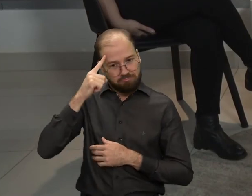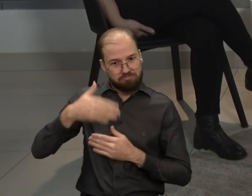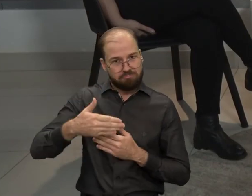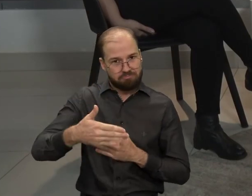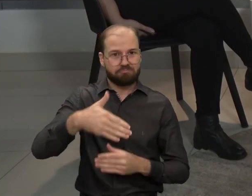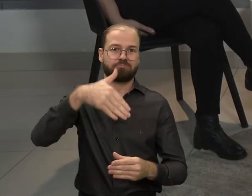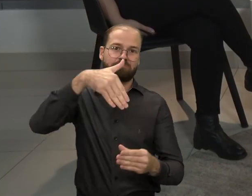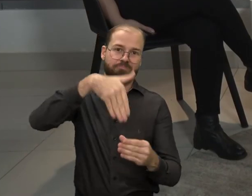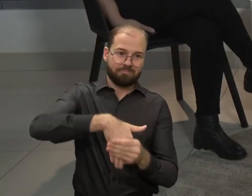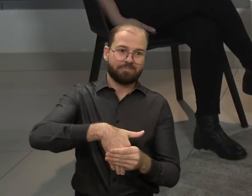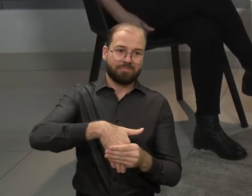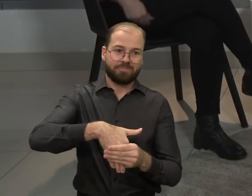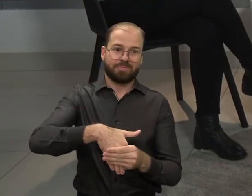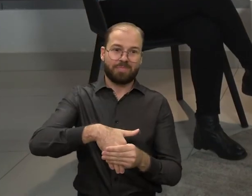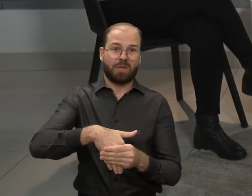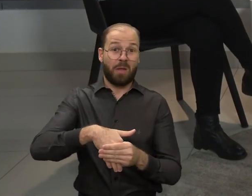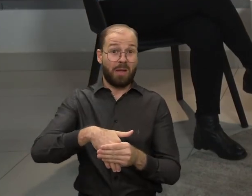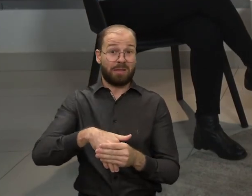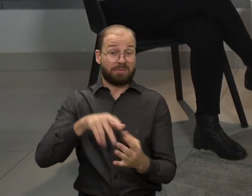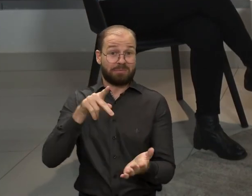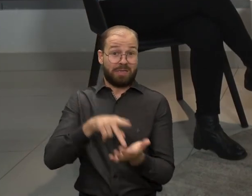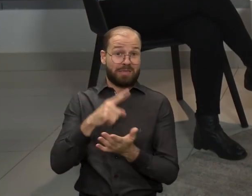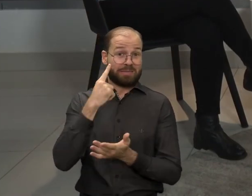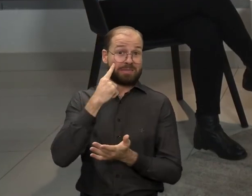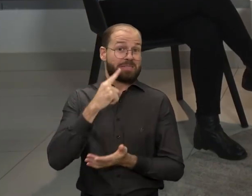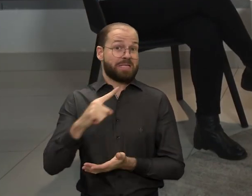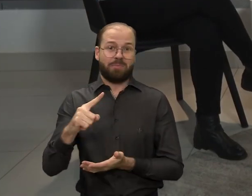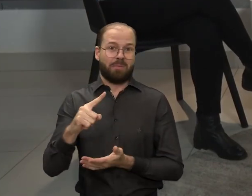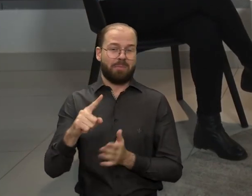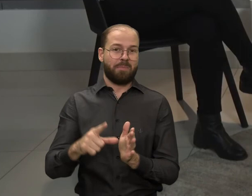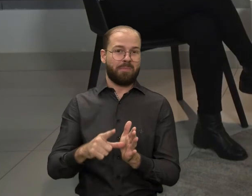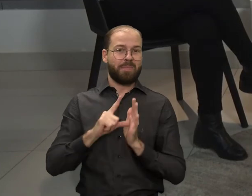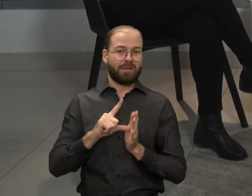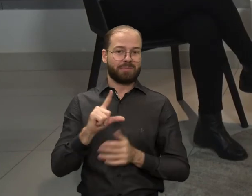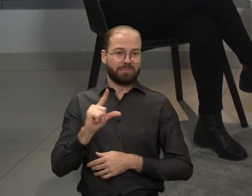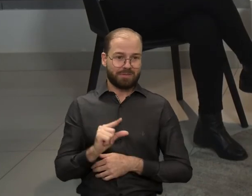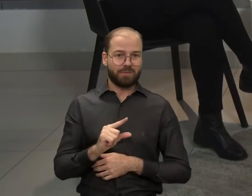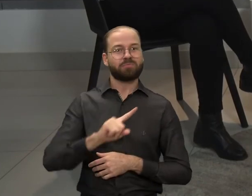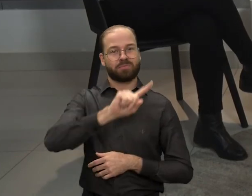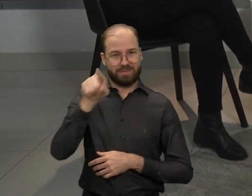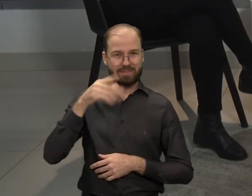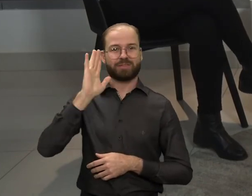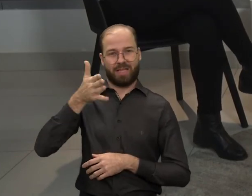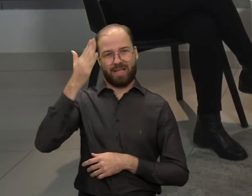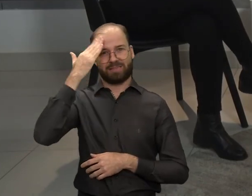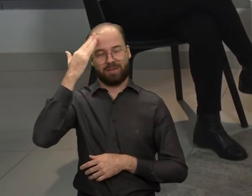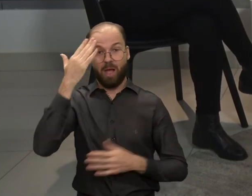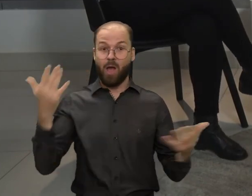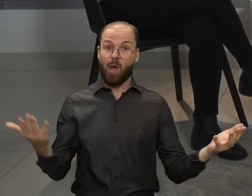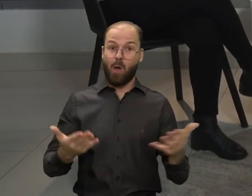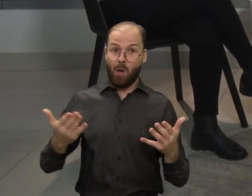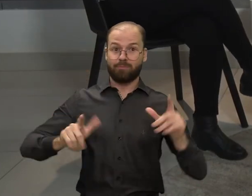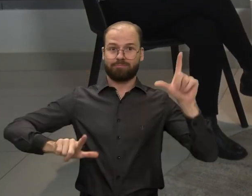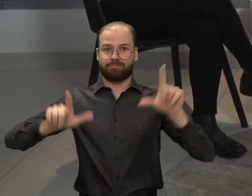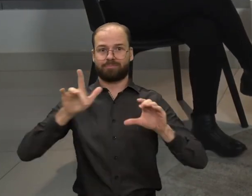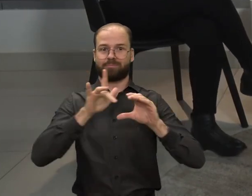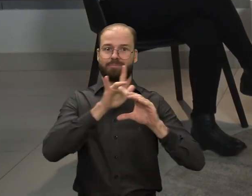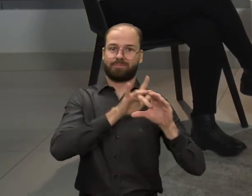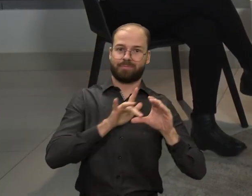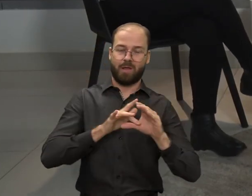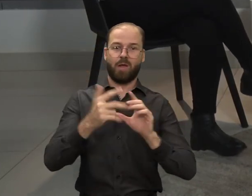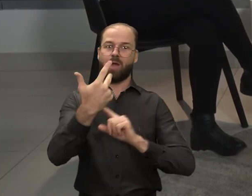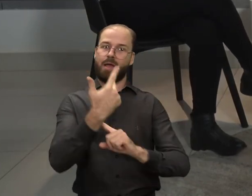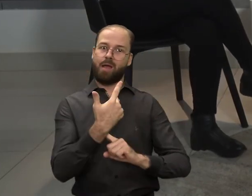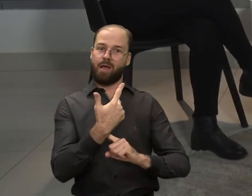estar votando. Espero que tudo seja... Na verdade, um pouquinho menos, viu, professor? Porque menos. O programa, vocês devem saber disso, é gravado. A gente já vai